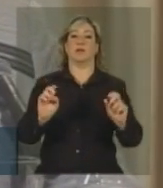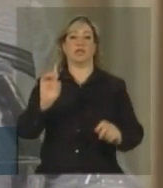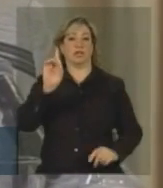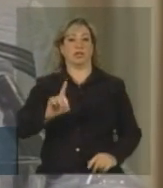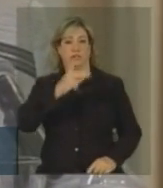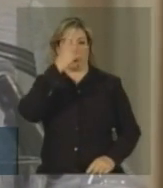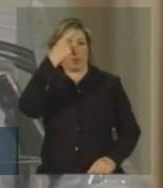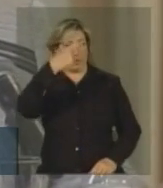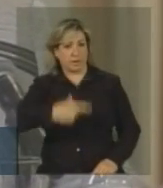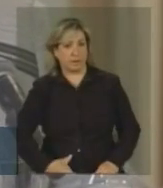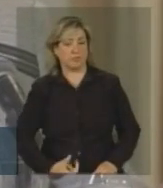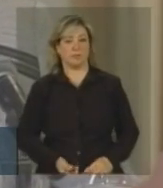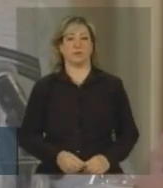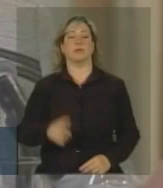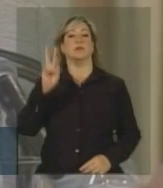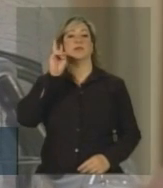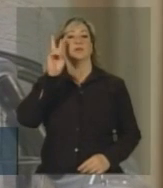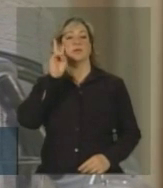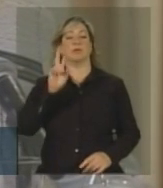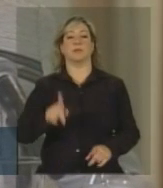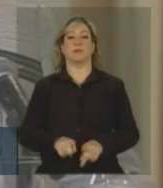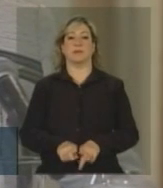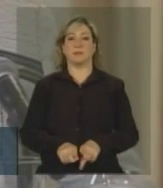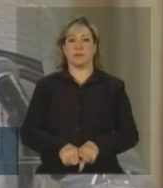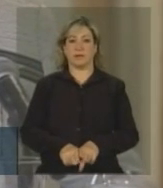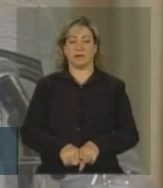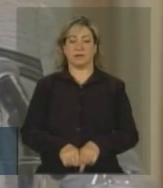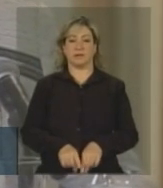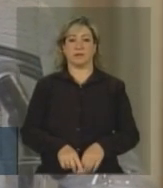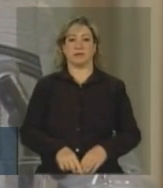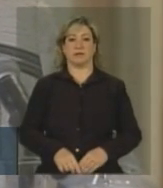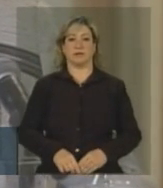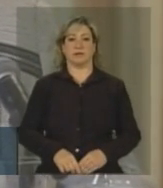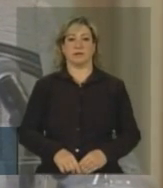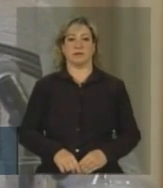direitos humanos, a questão da